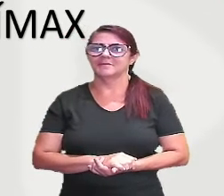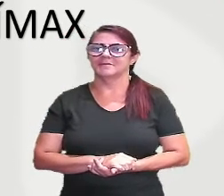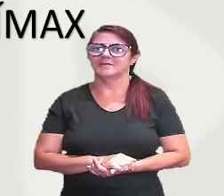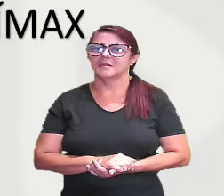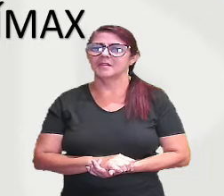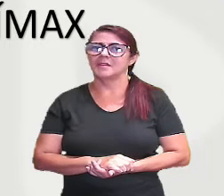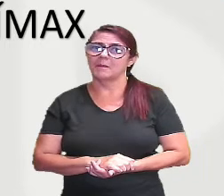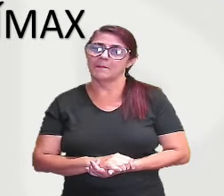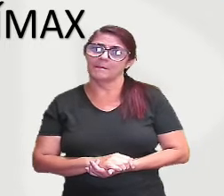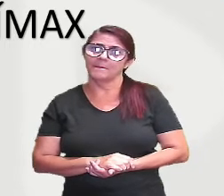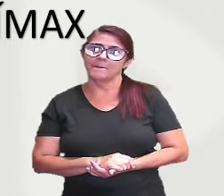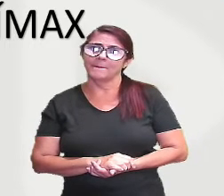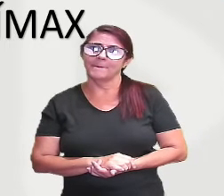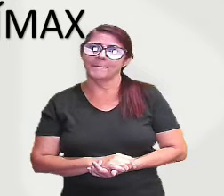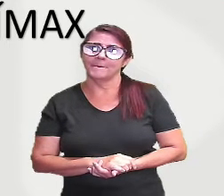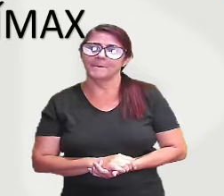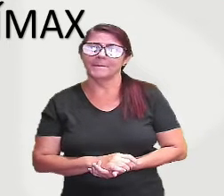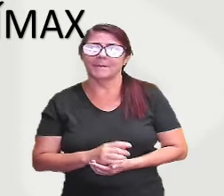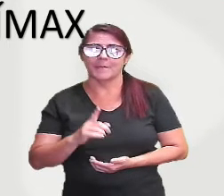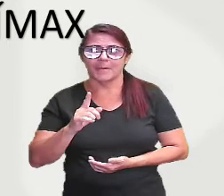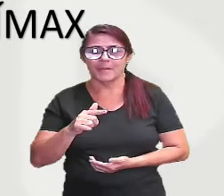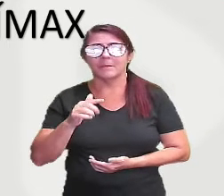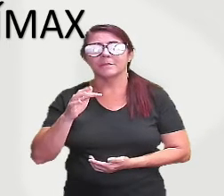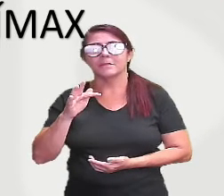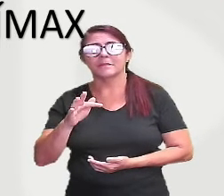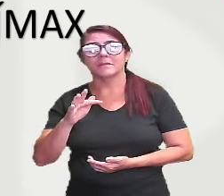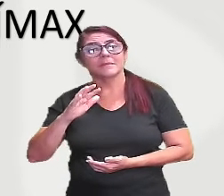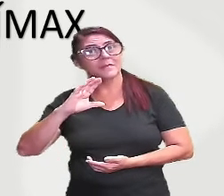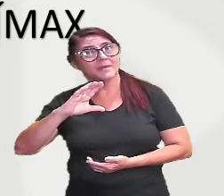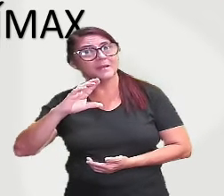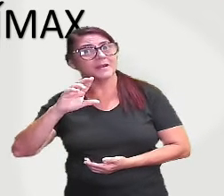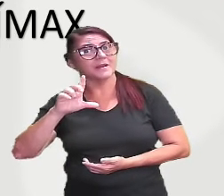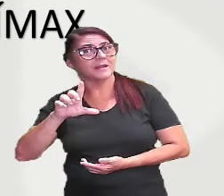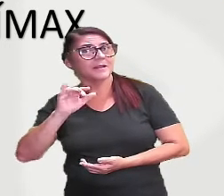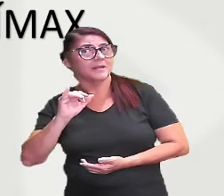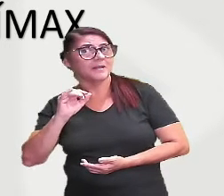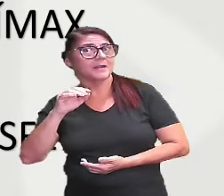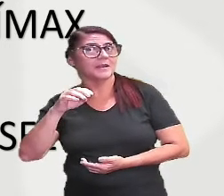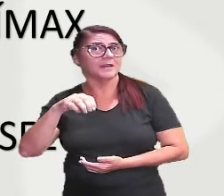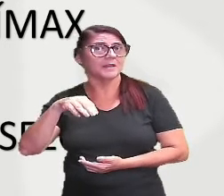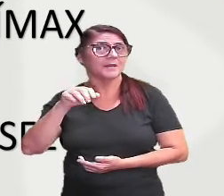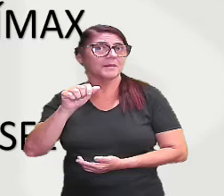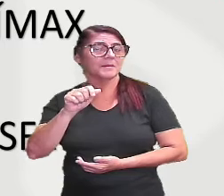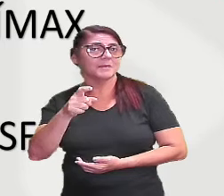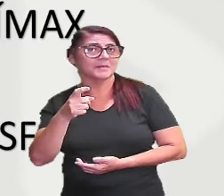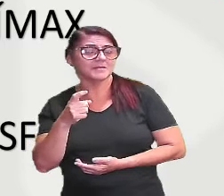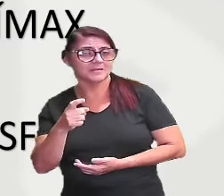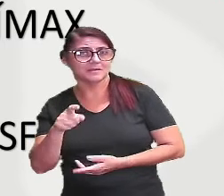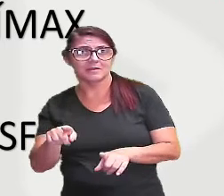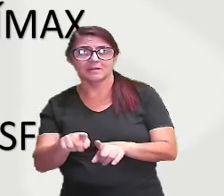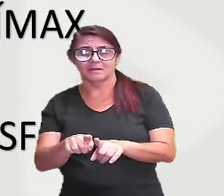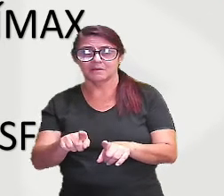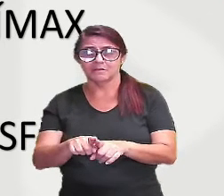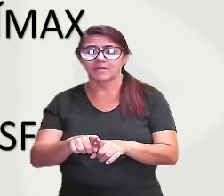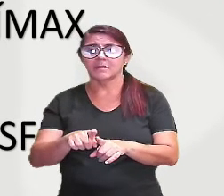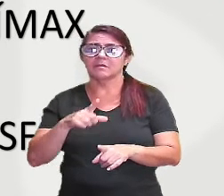quebrado o feitiço. Isso é o clímax. E no final aqui, a gente tem um destaque para